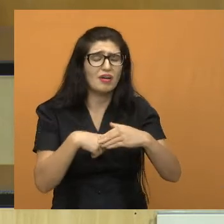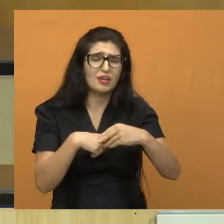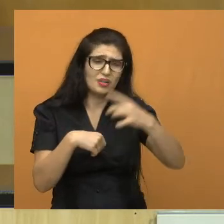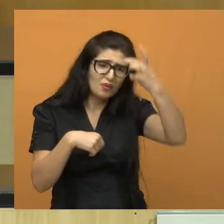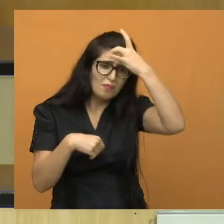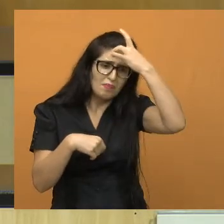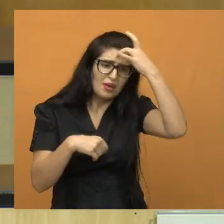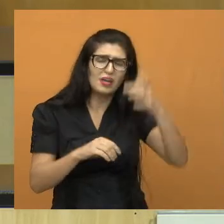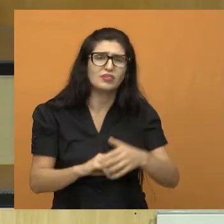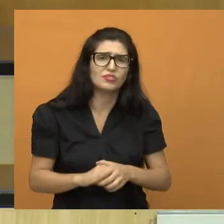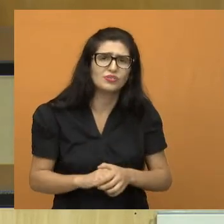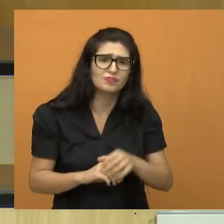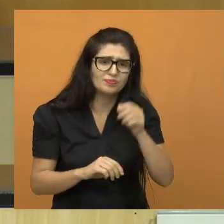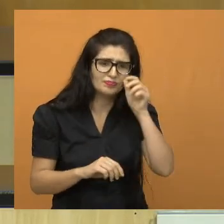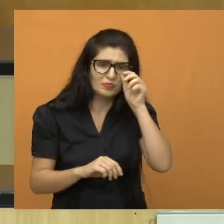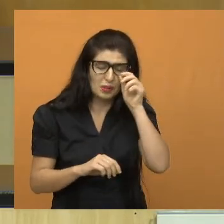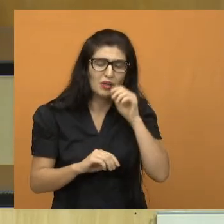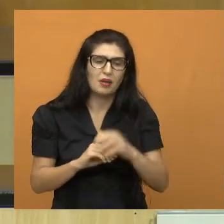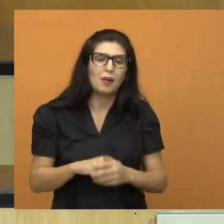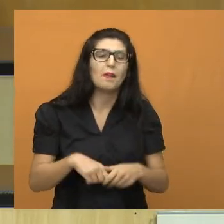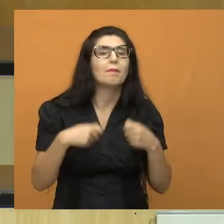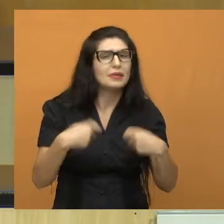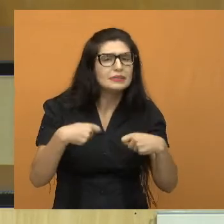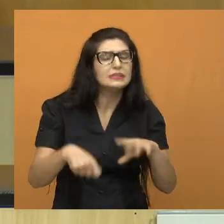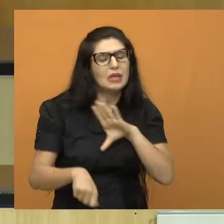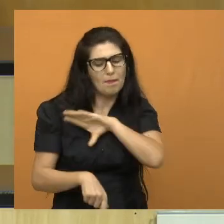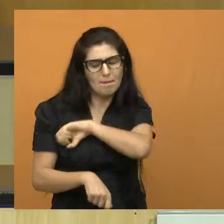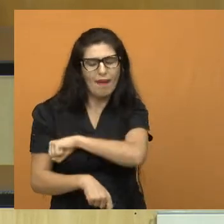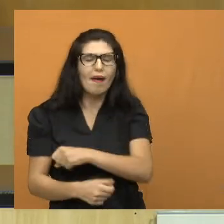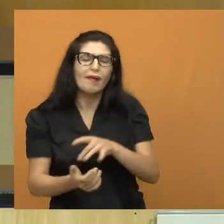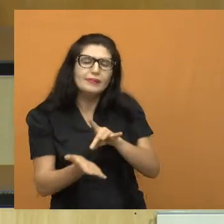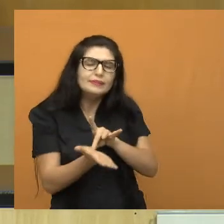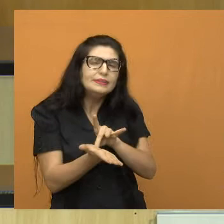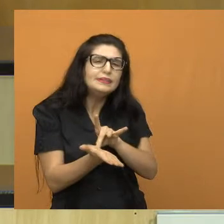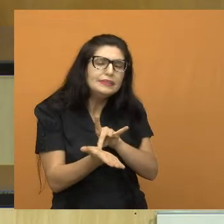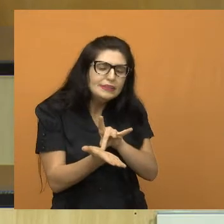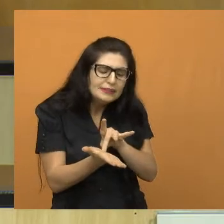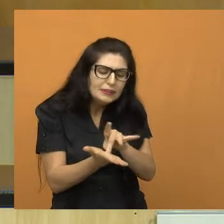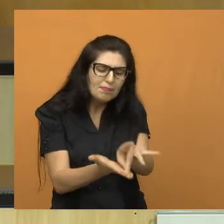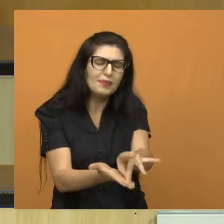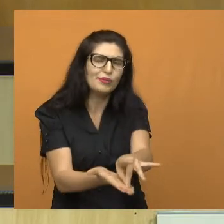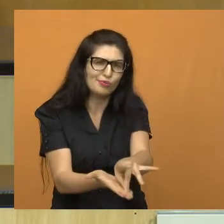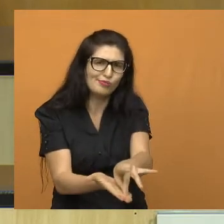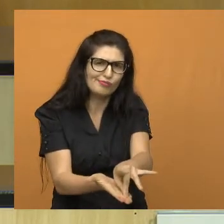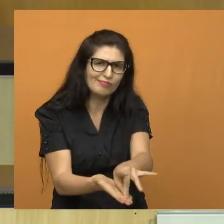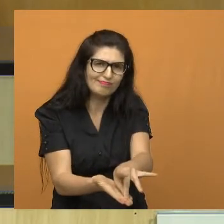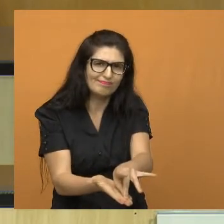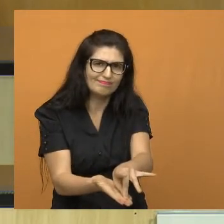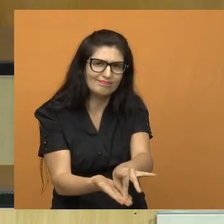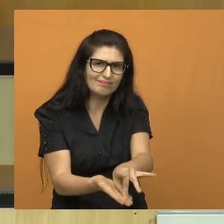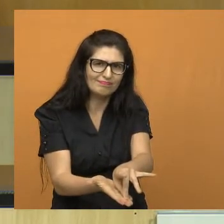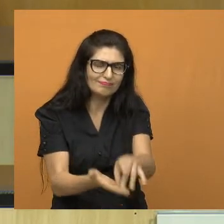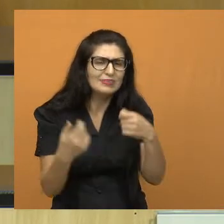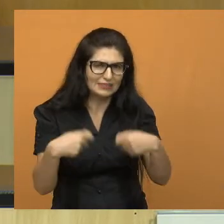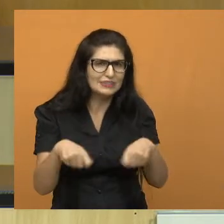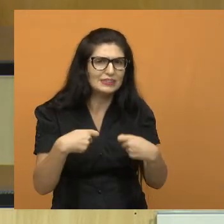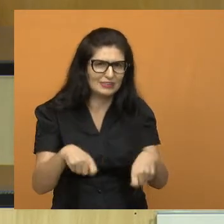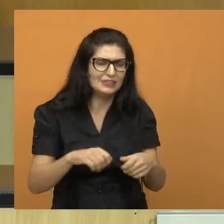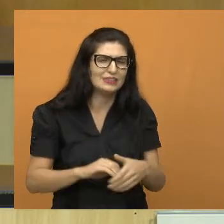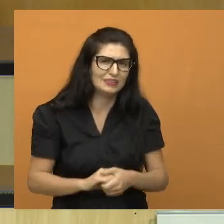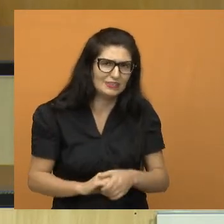é fácil. O difícil é amar os nossos inimigos. Então, eu acho que precisa ter essa atitude de São Francisco.